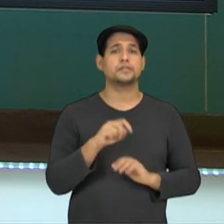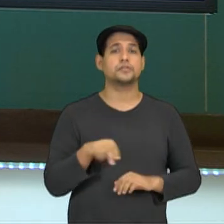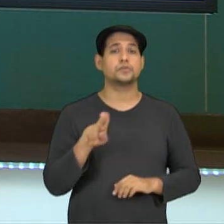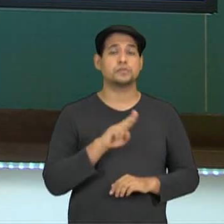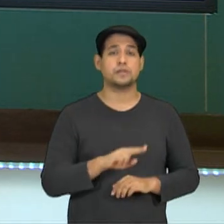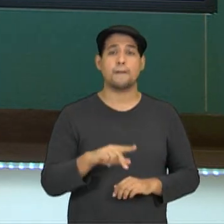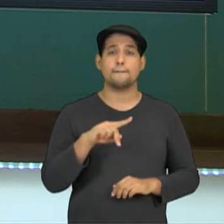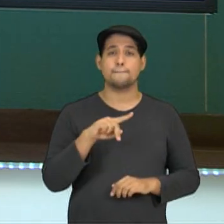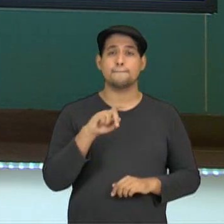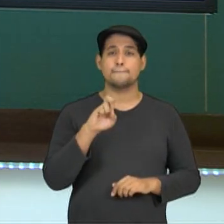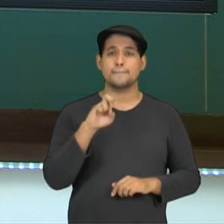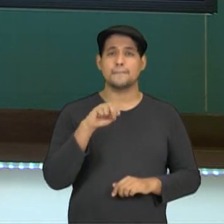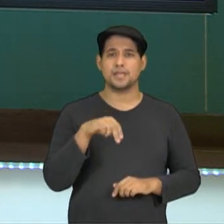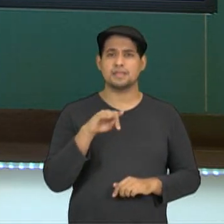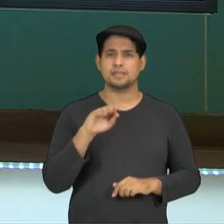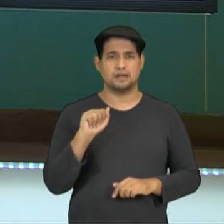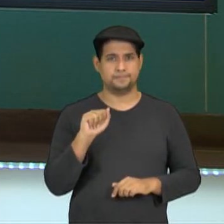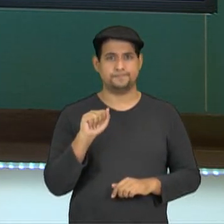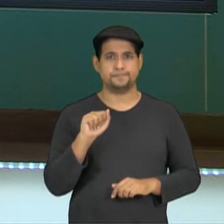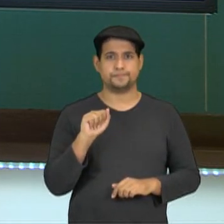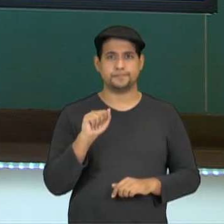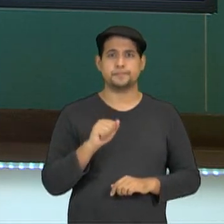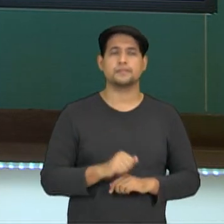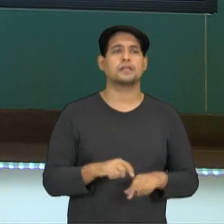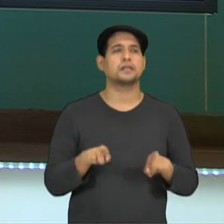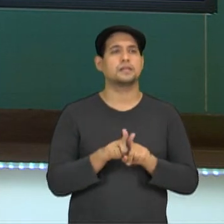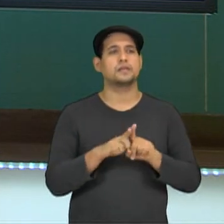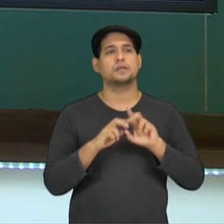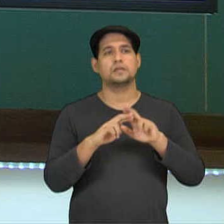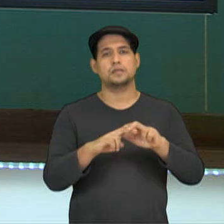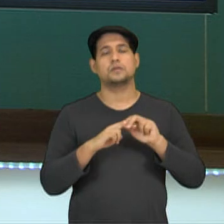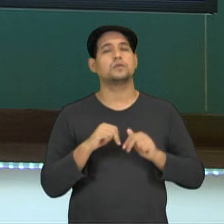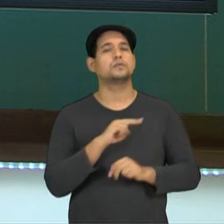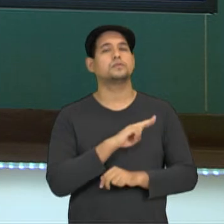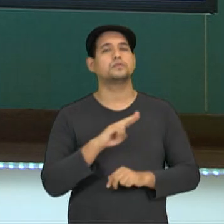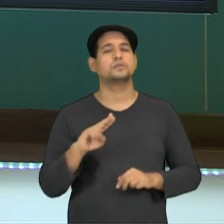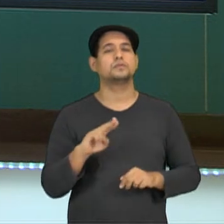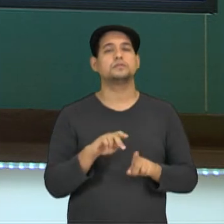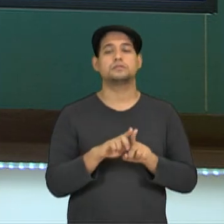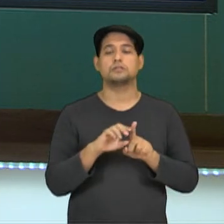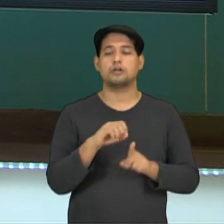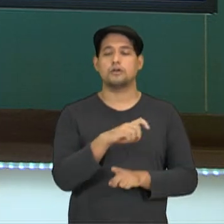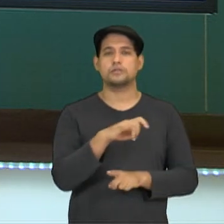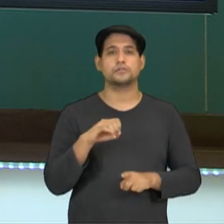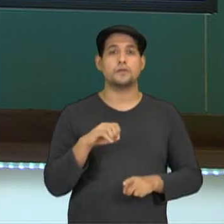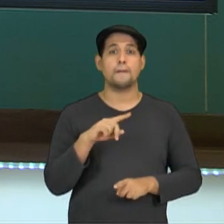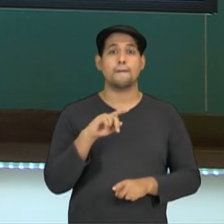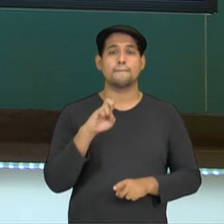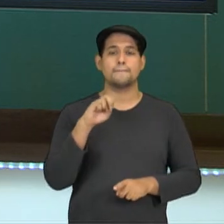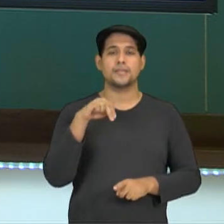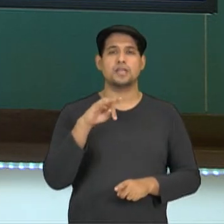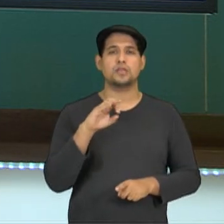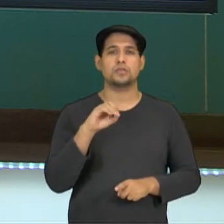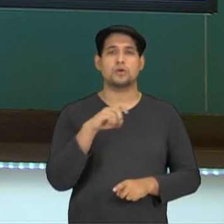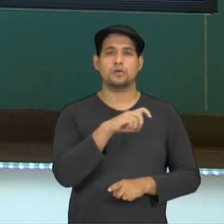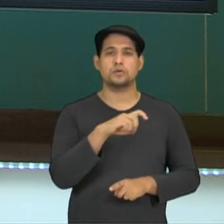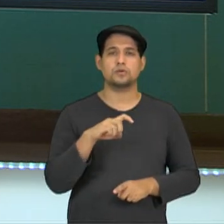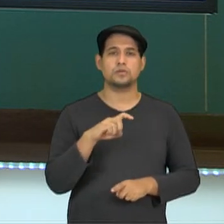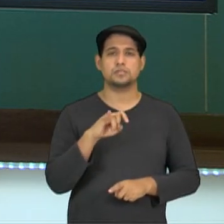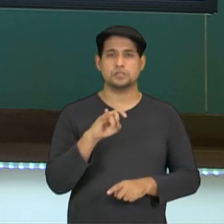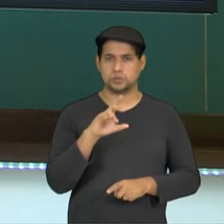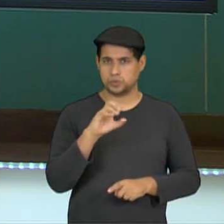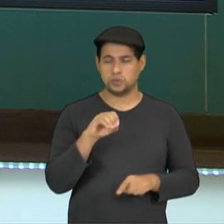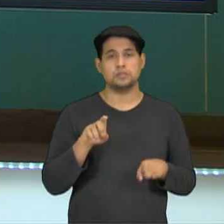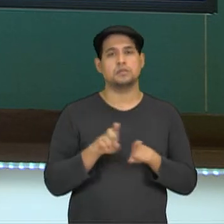usa o prefixo penta, tá? Por isso que o nome desse óxido aqui é pentóxido. Então eu